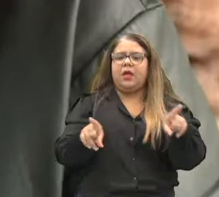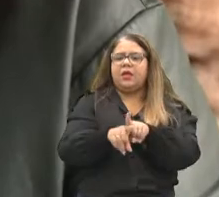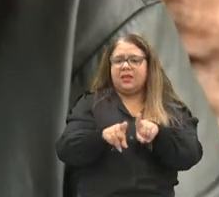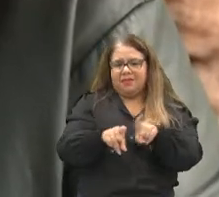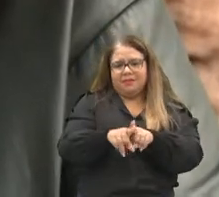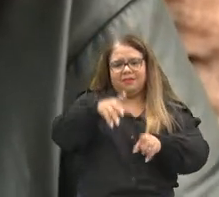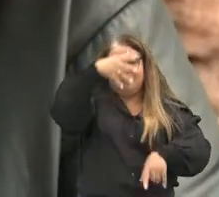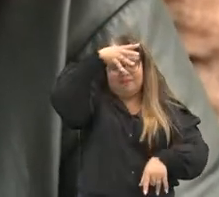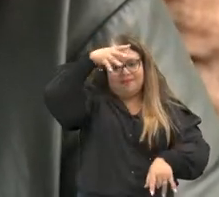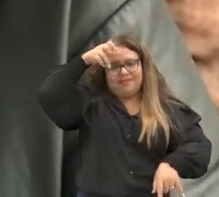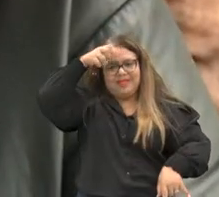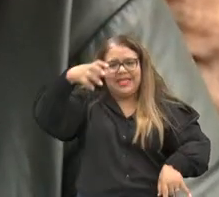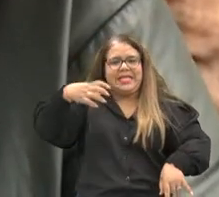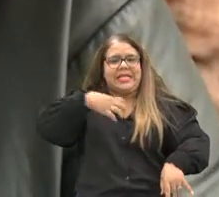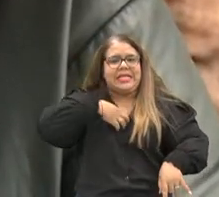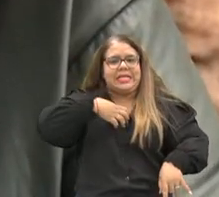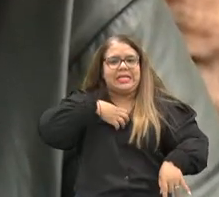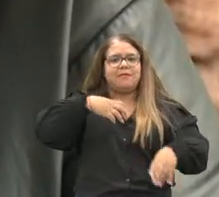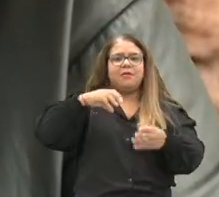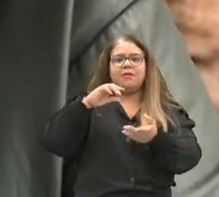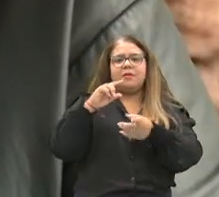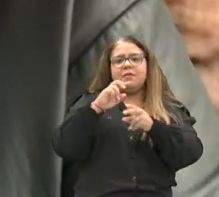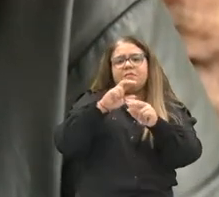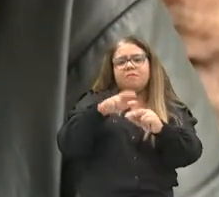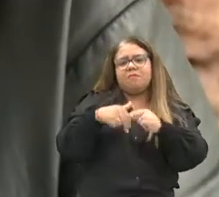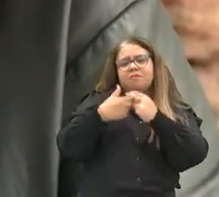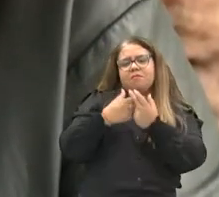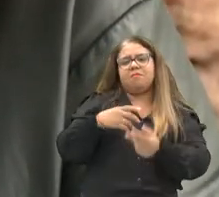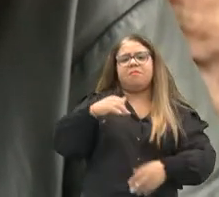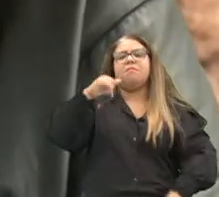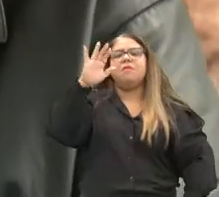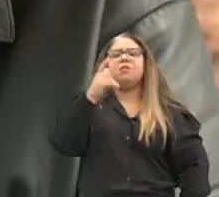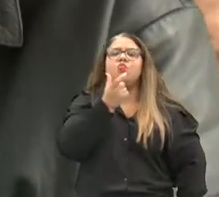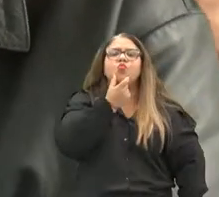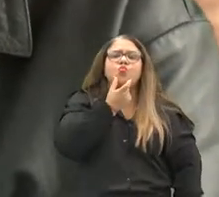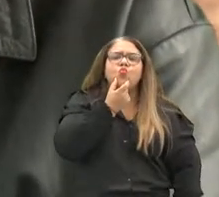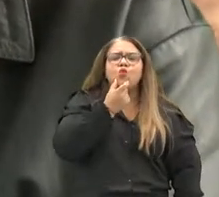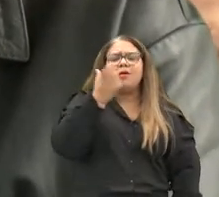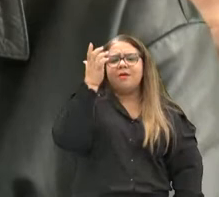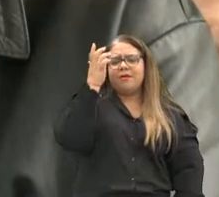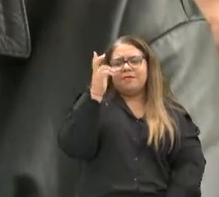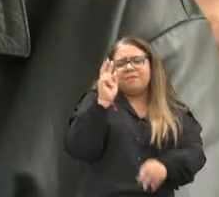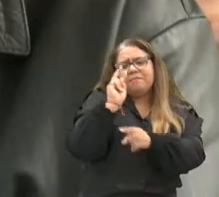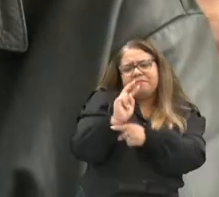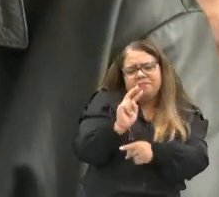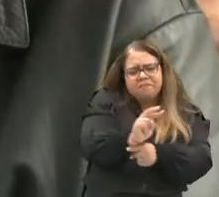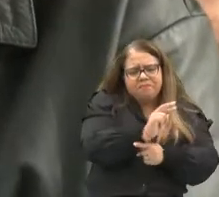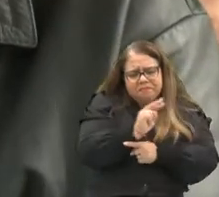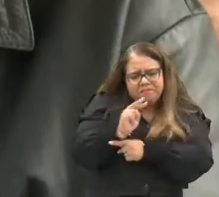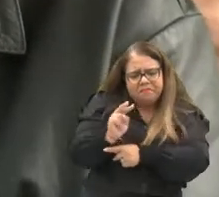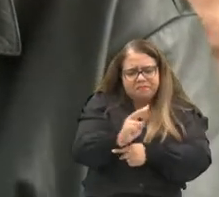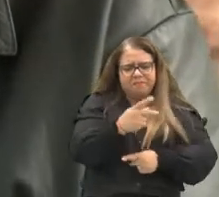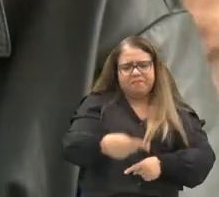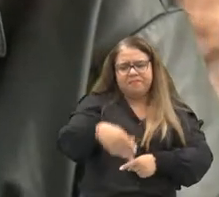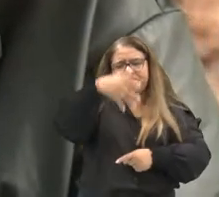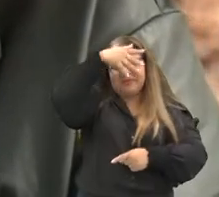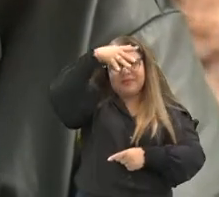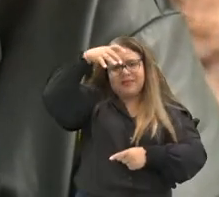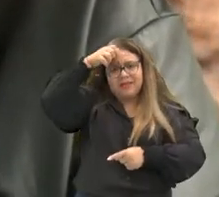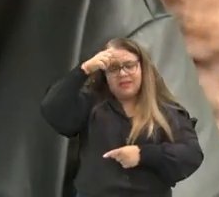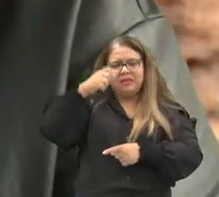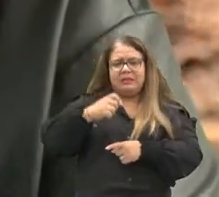abalou porque ele era o homem que mais cuidava de Mato Grosso, pelo menos nos